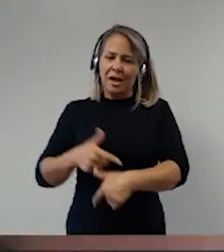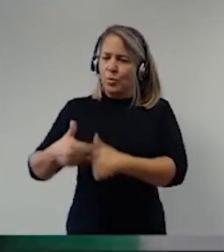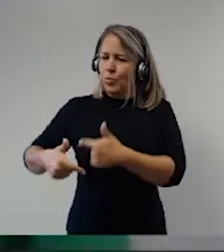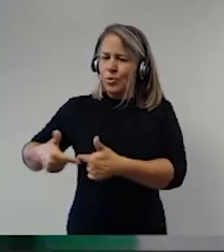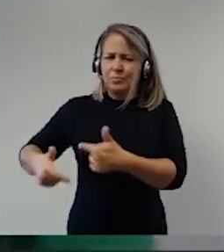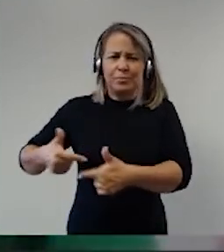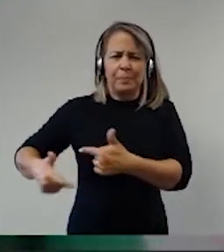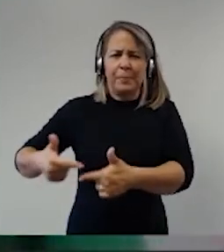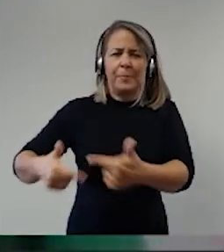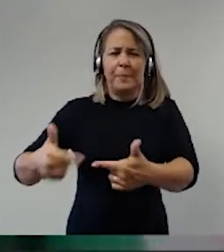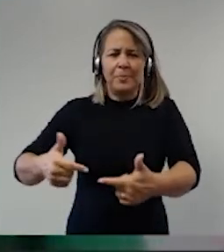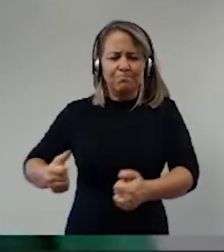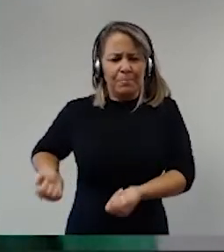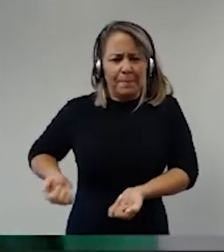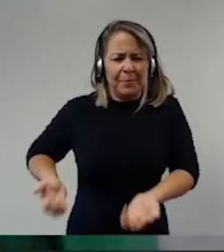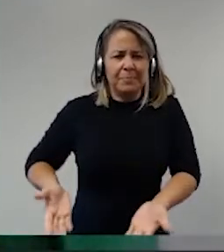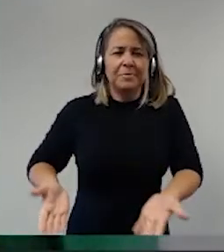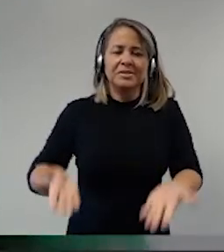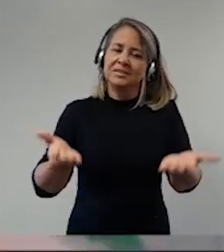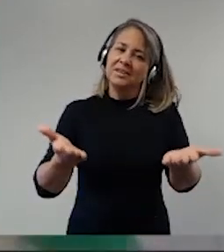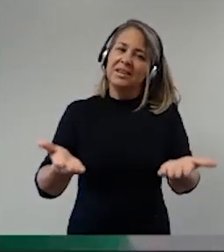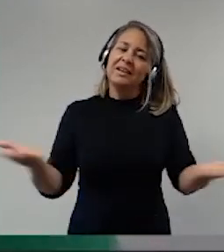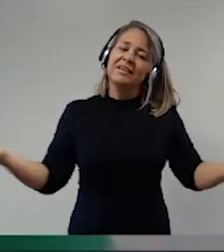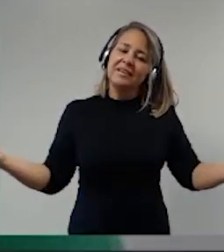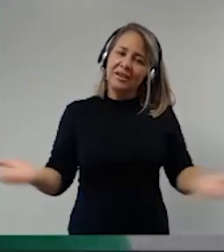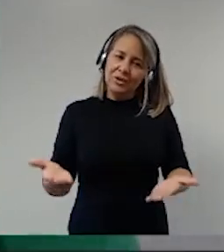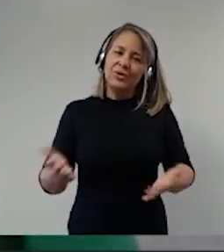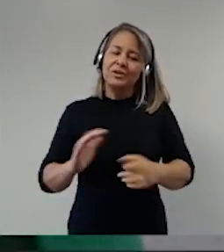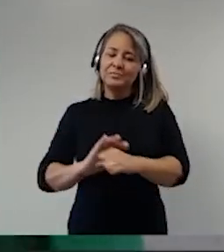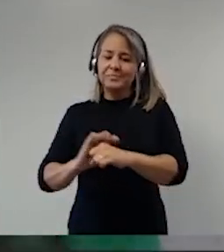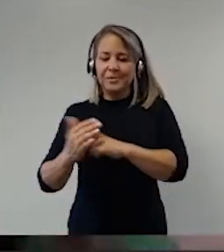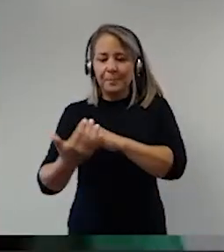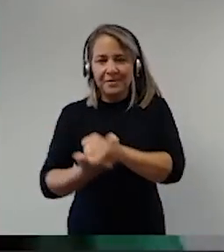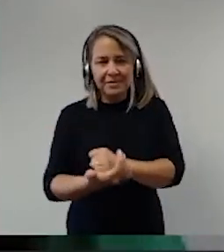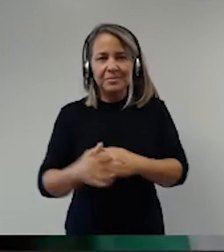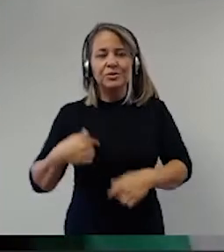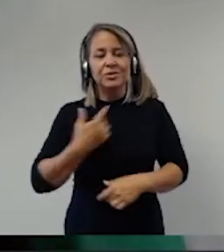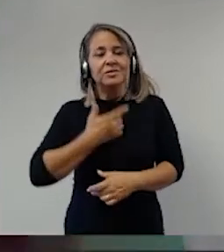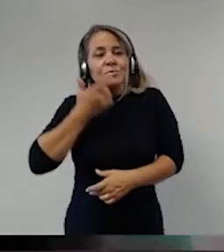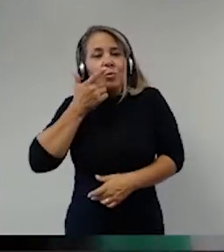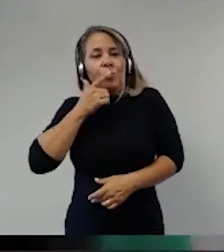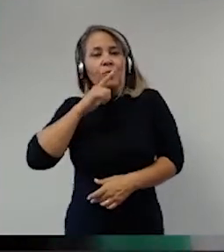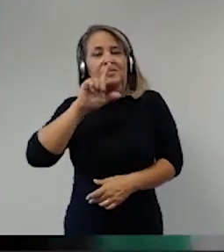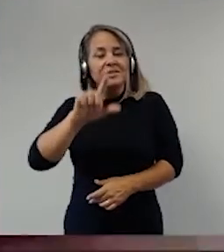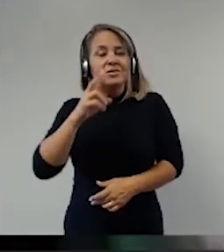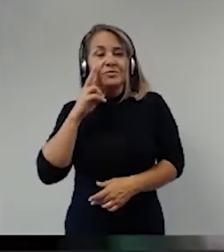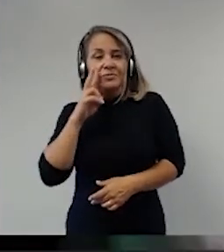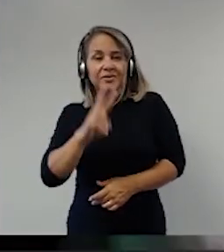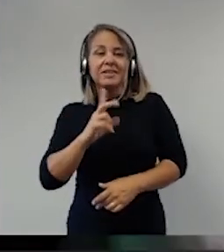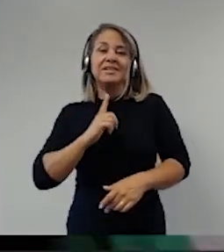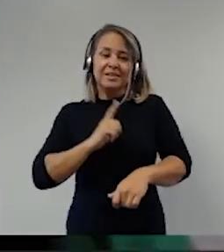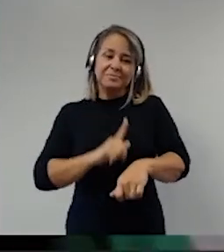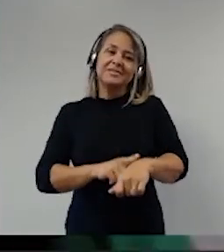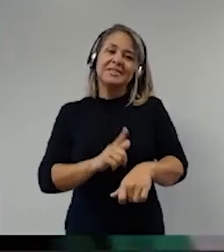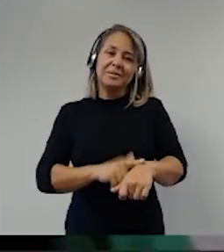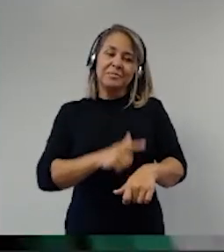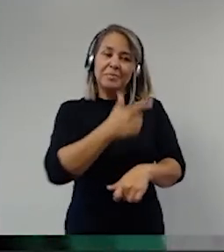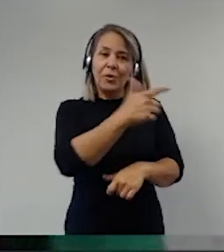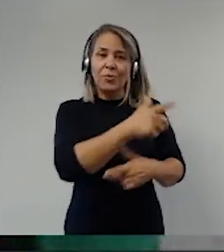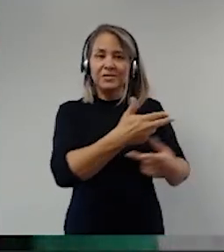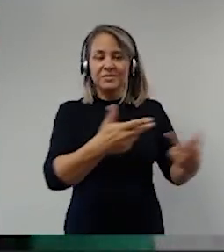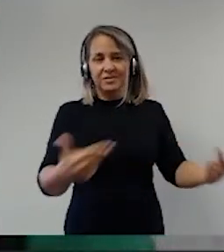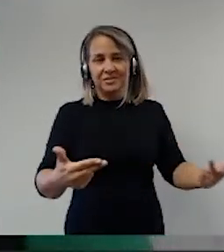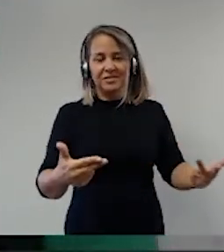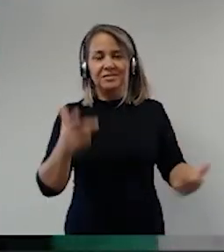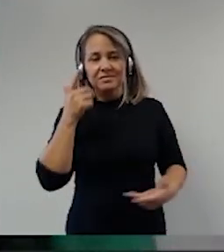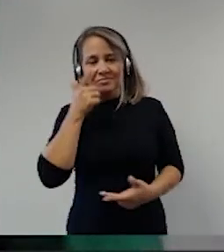dia que empurra a gente. E nesse momento da pandemia, a gente está conseguindo ver que a gente tem tempo para algumas outras coisas e a